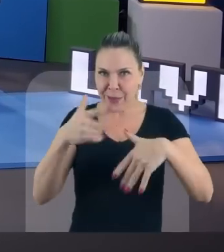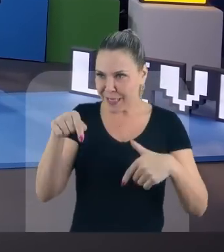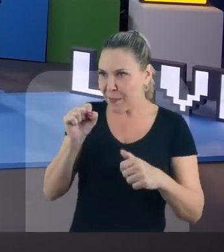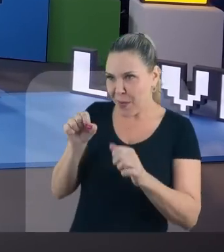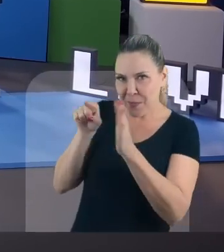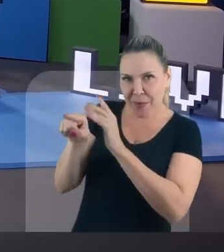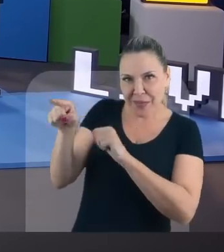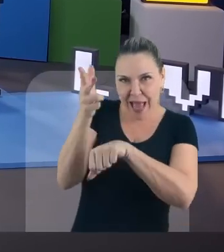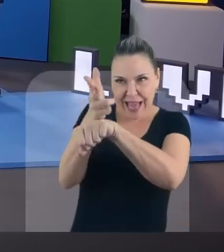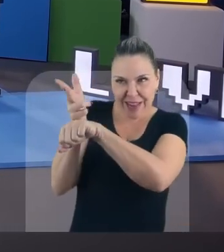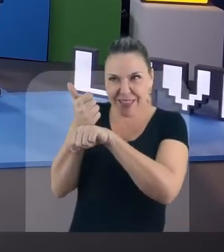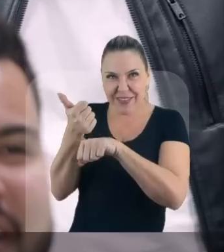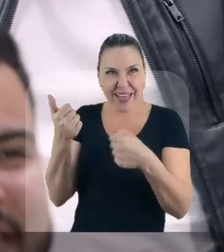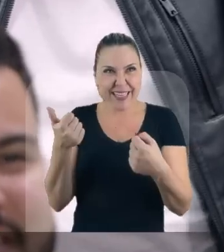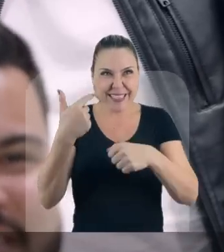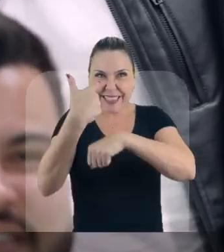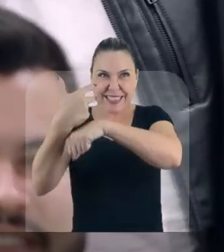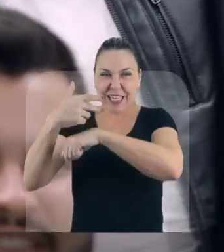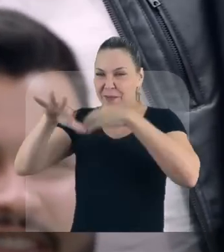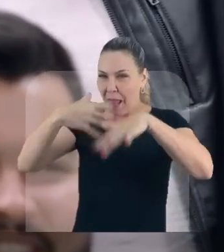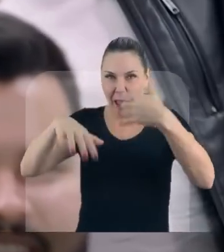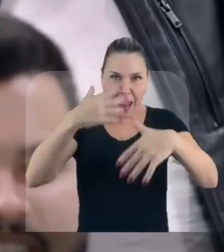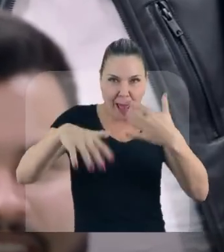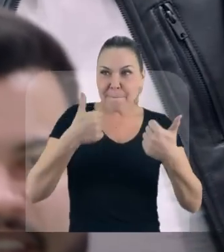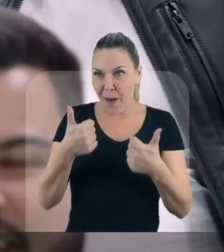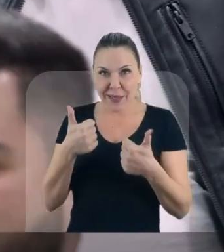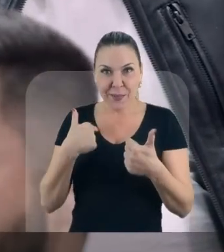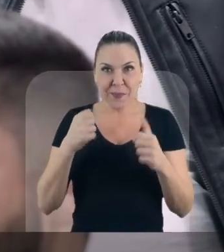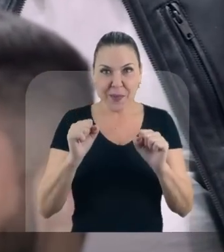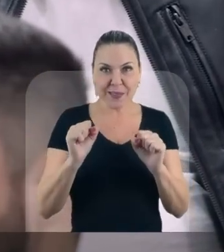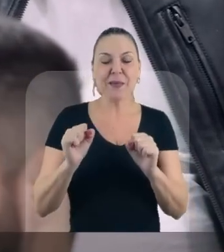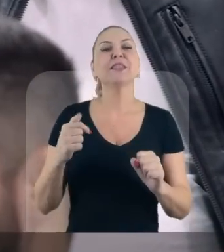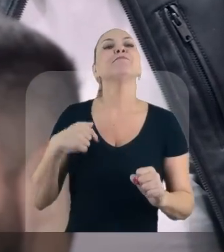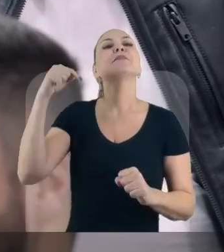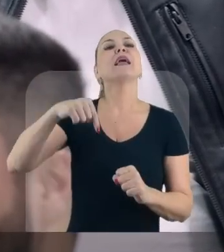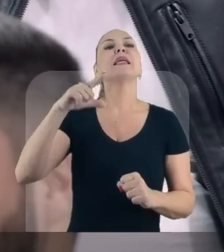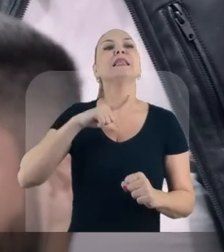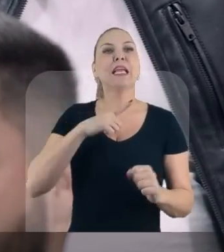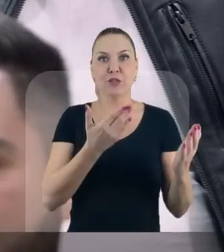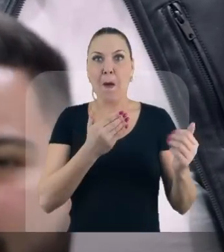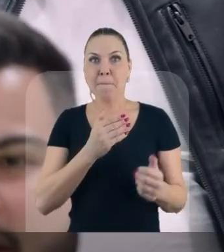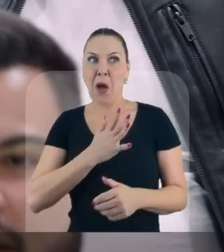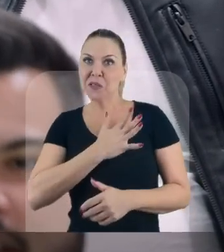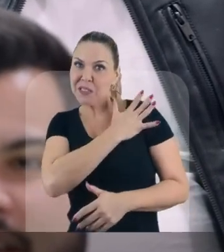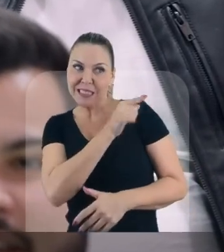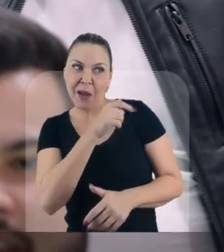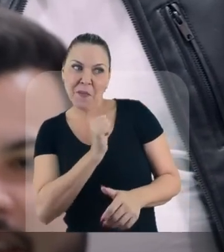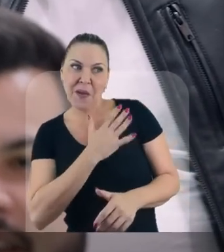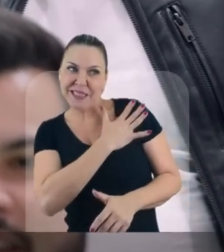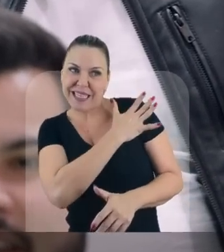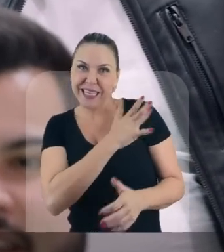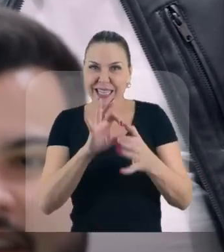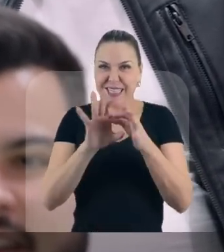E aí? Baldear é bagunçar. É mexer no coreto, é bagunçar o negócio. Ó, aqui tem muito jovem, viu, general? Posso bagunçar aqui?